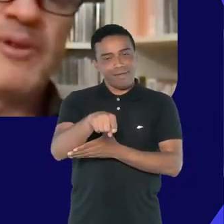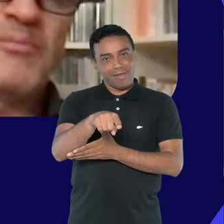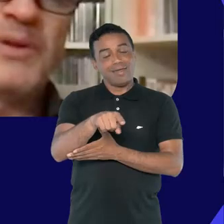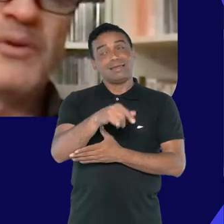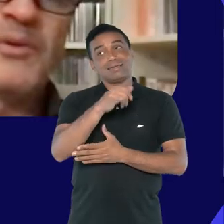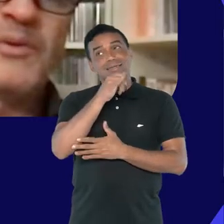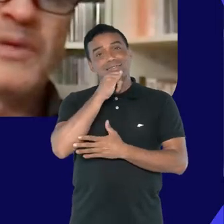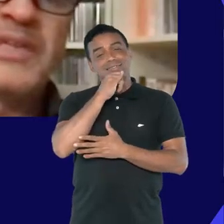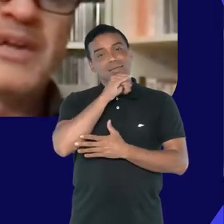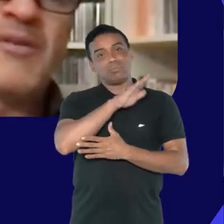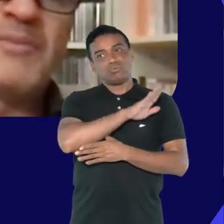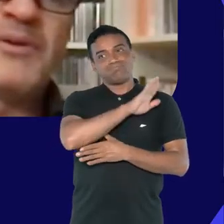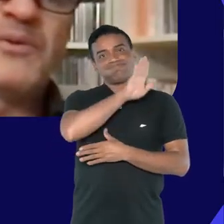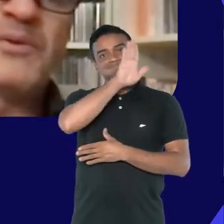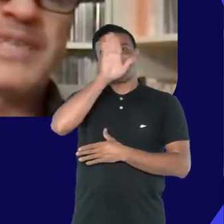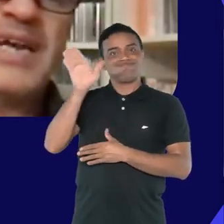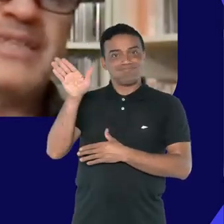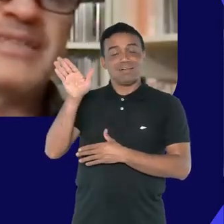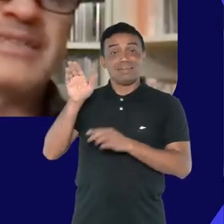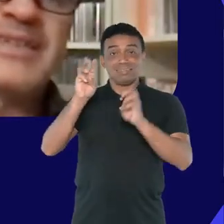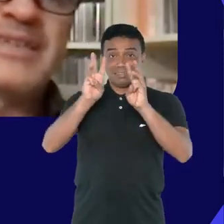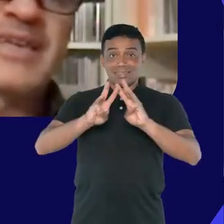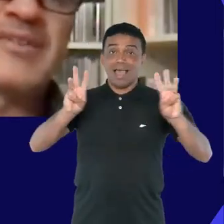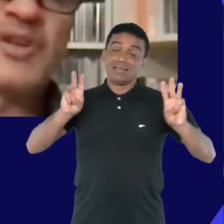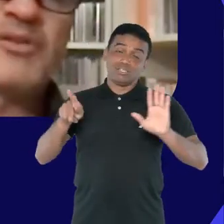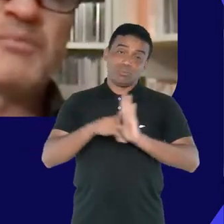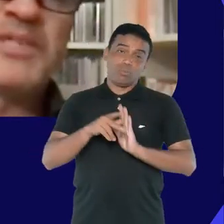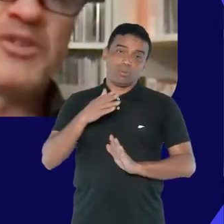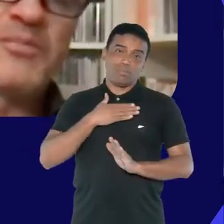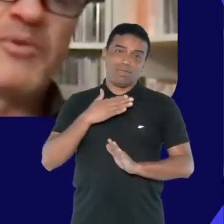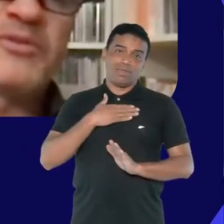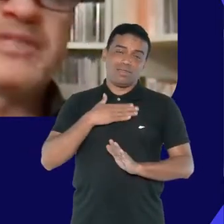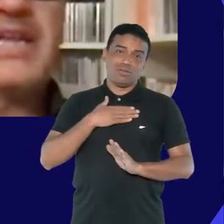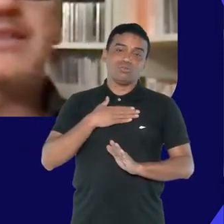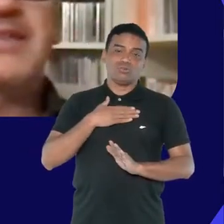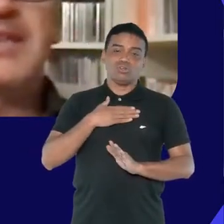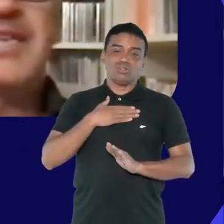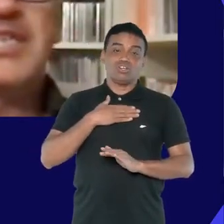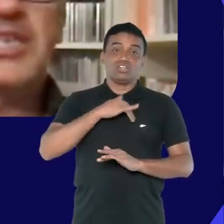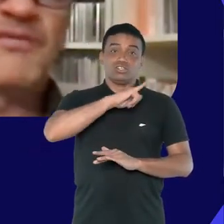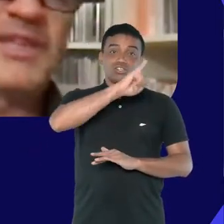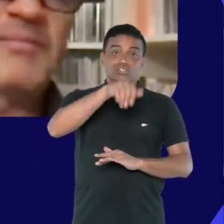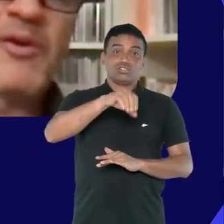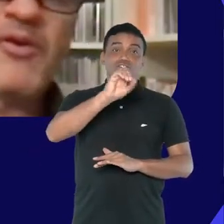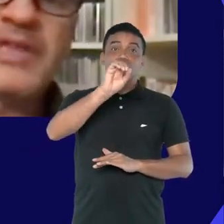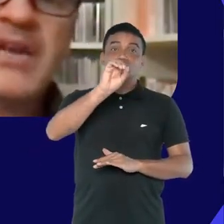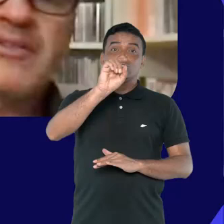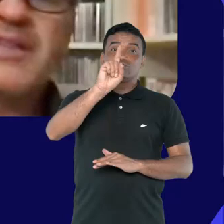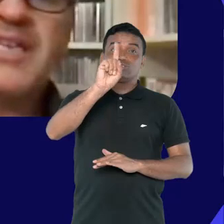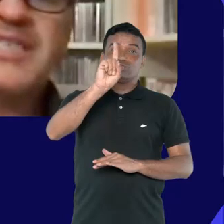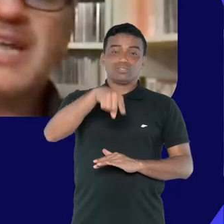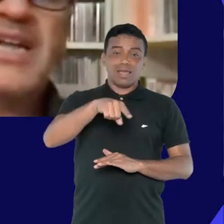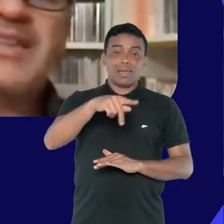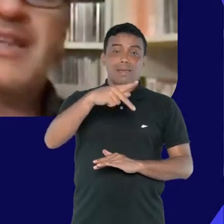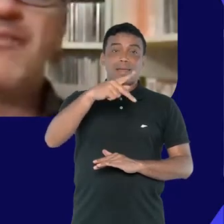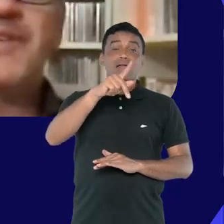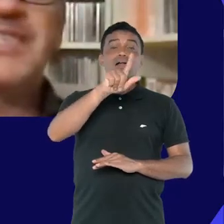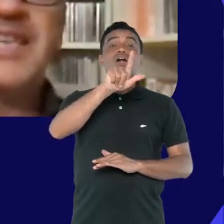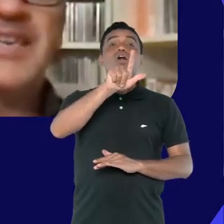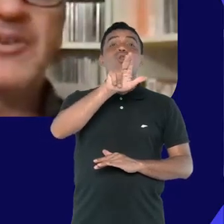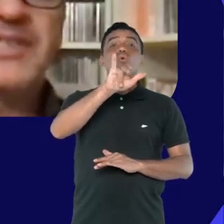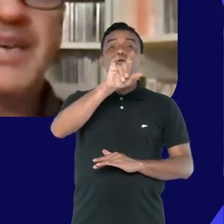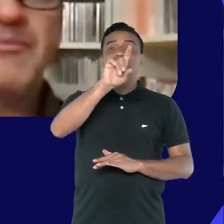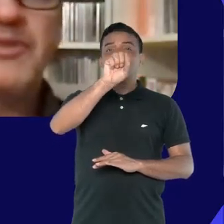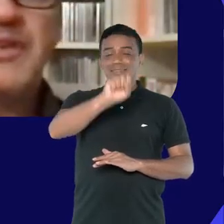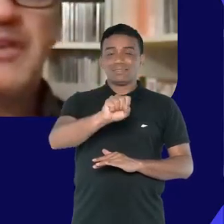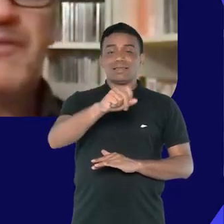por exemplo, ao meu site, que é joseluispeixoto.net, e escrevendo para o contacto que lá está,